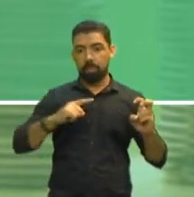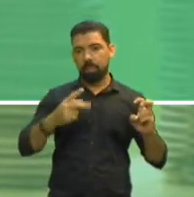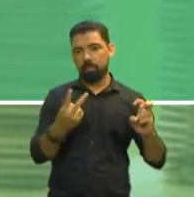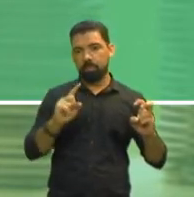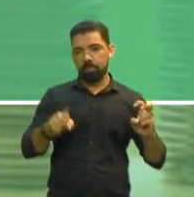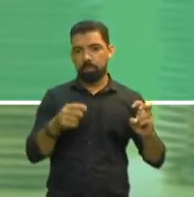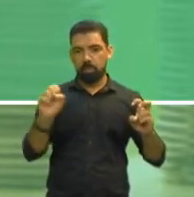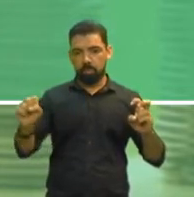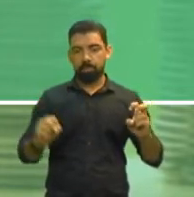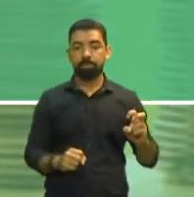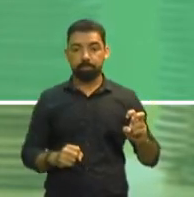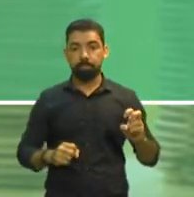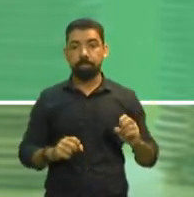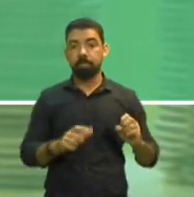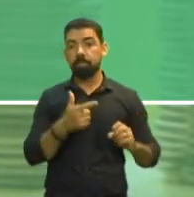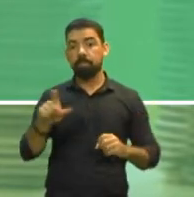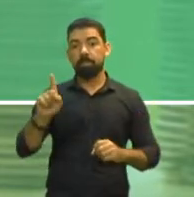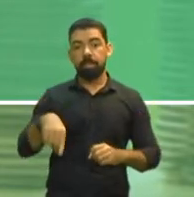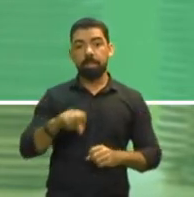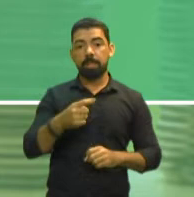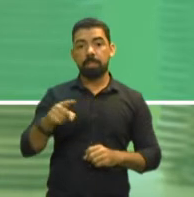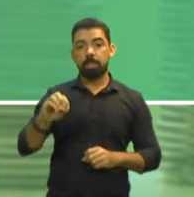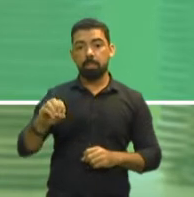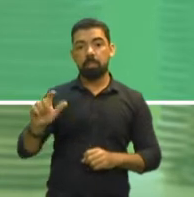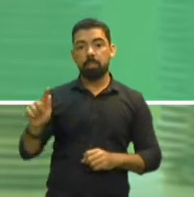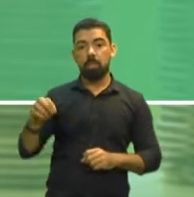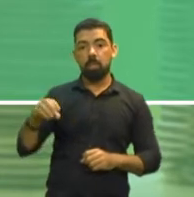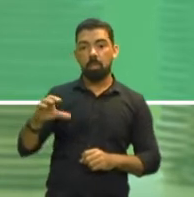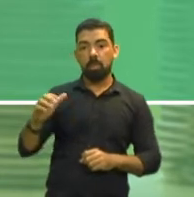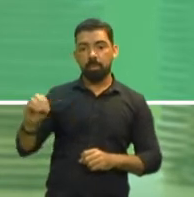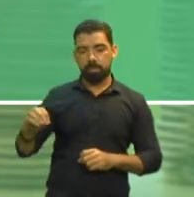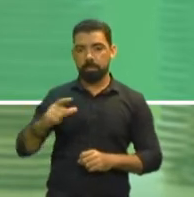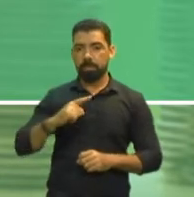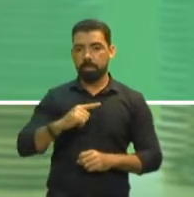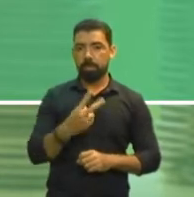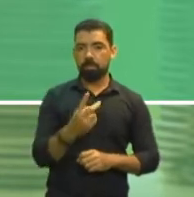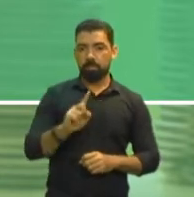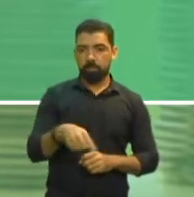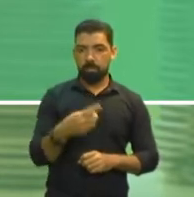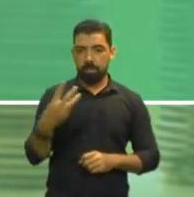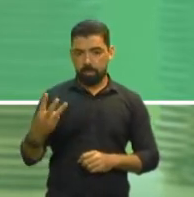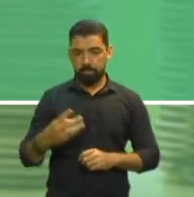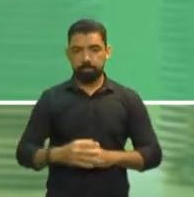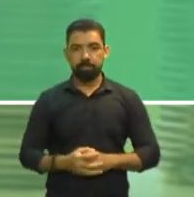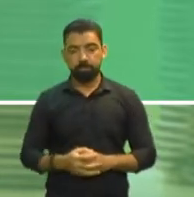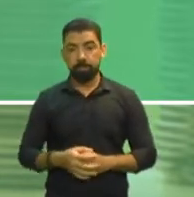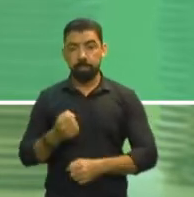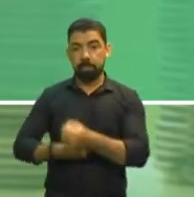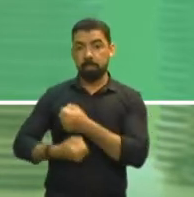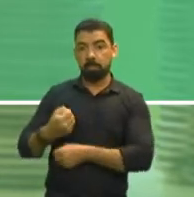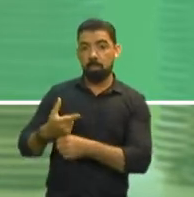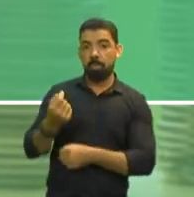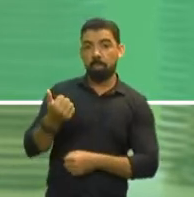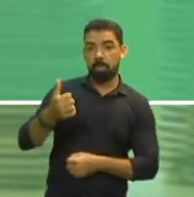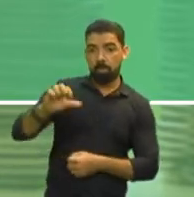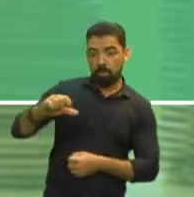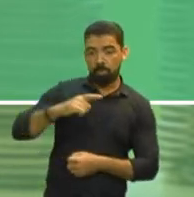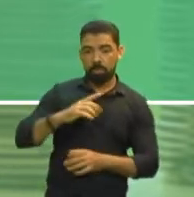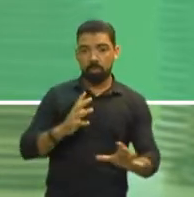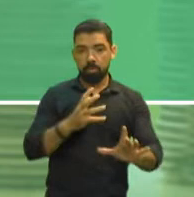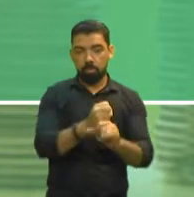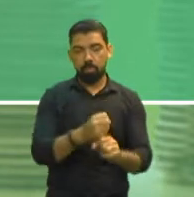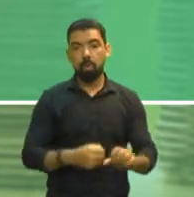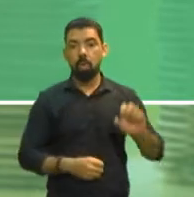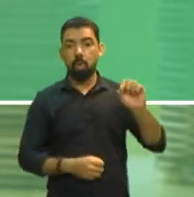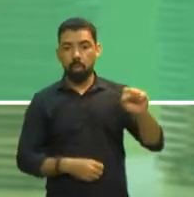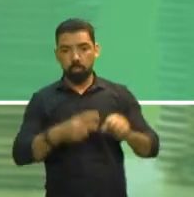E o sexto, São Gonçalo do Amarante, 2,3%. Em 2019, os oito municípios com maiores